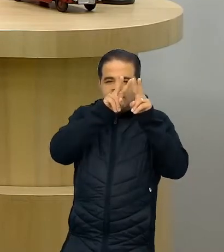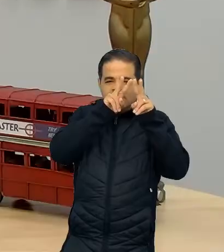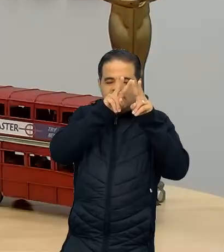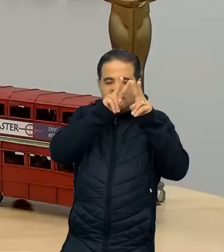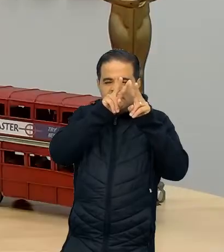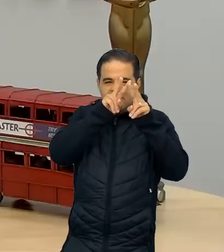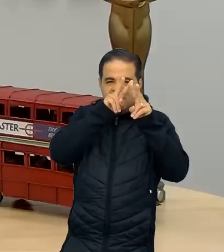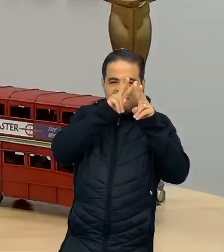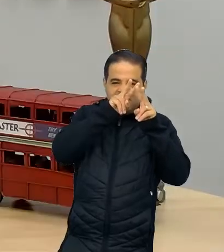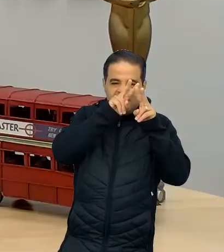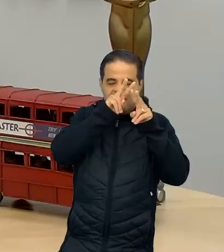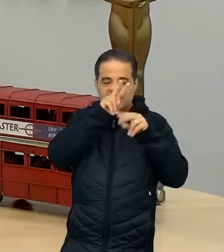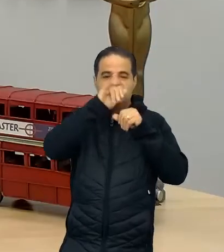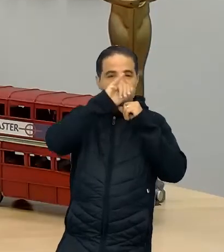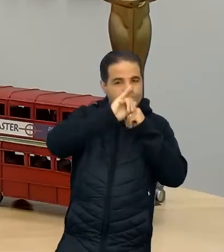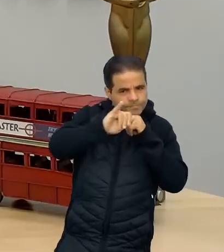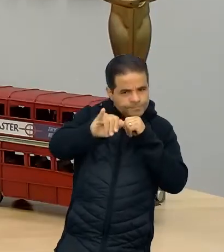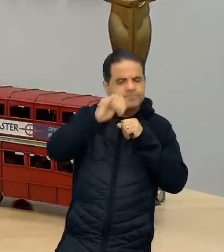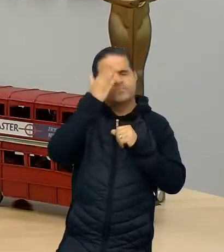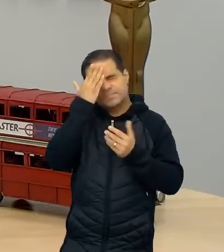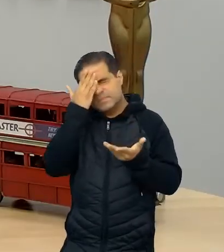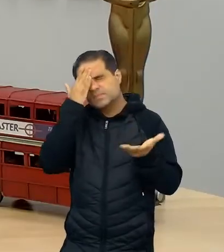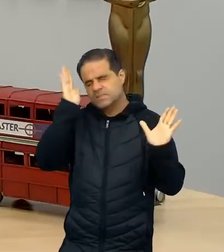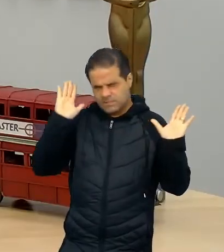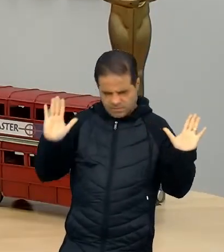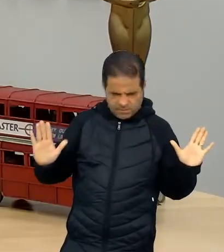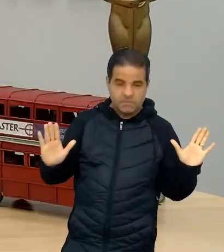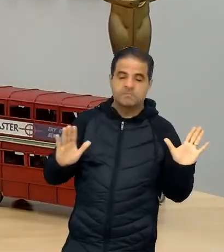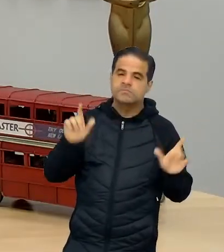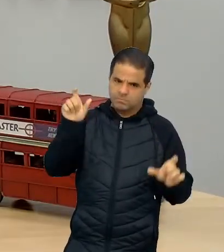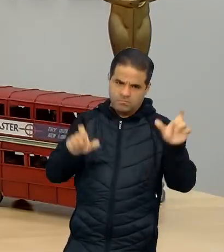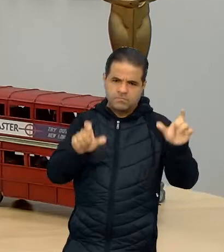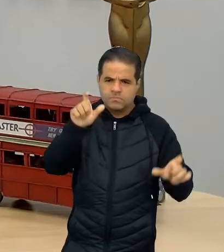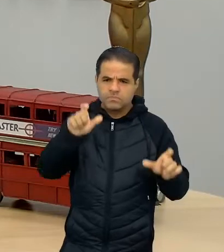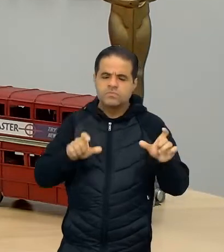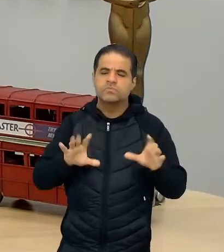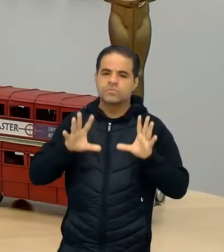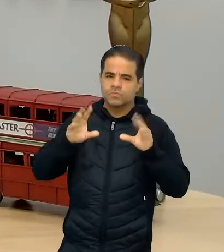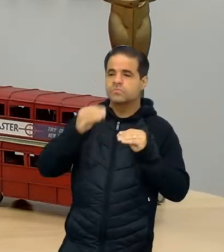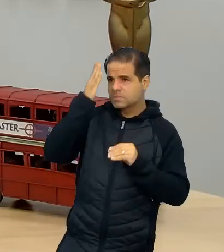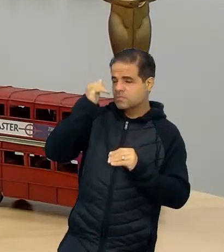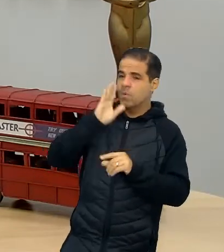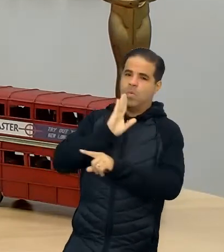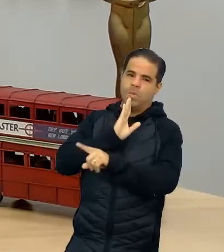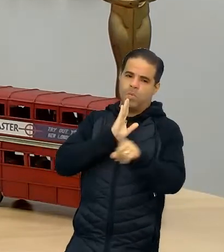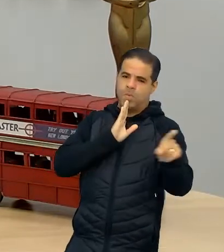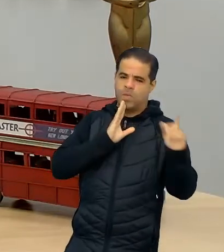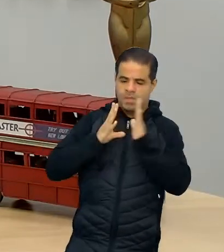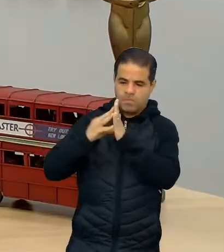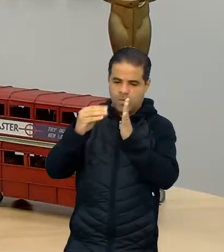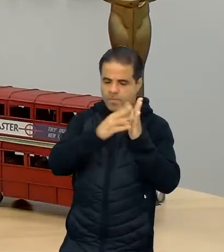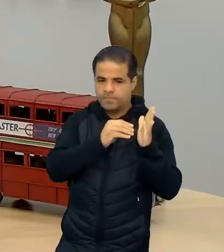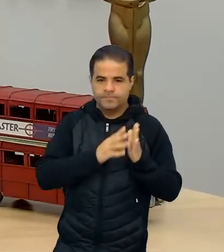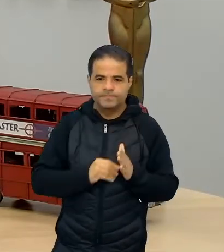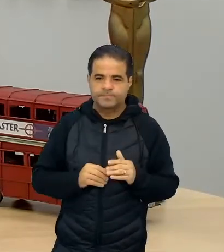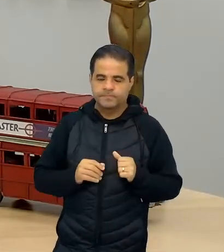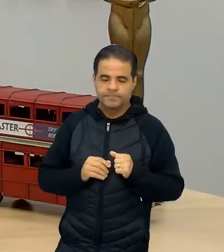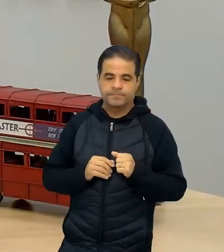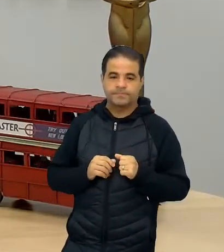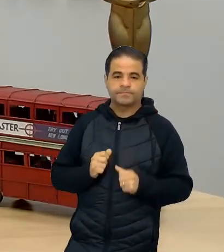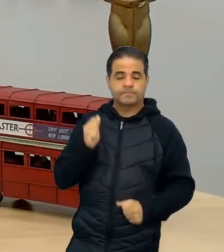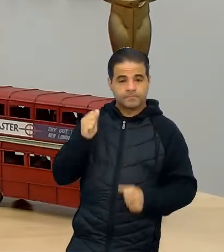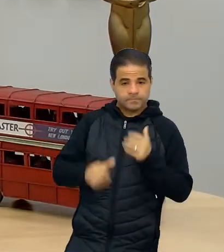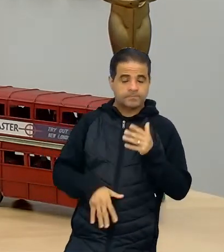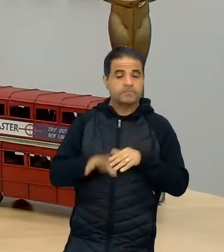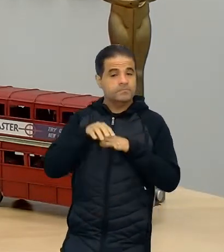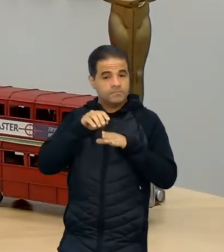narra. Mas é claro que a gente sabe que os locutores, eles são conhecedores daquela modalidade, né? Mas E se a eu já gente quero não-